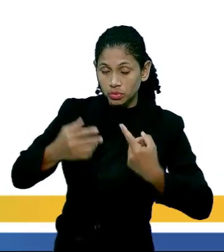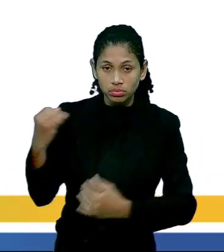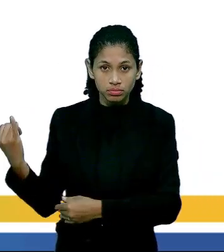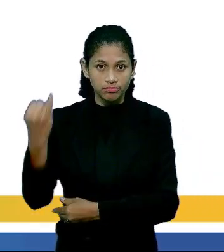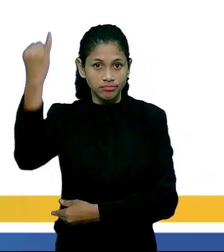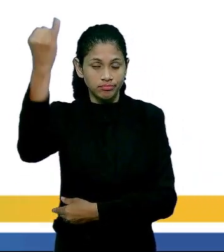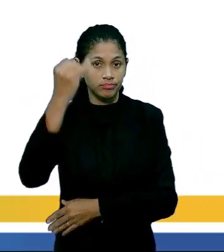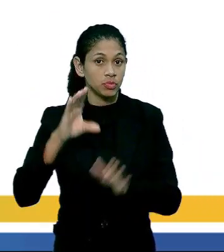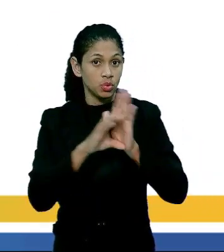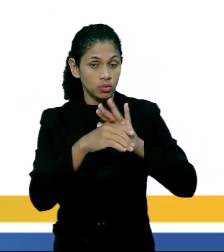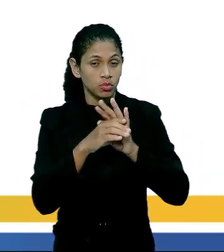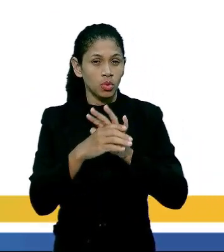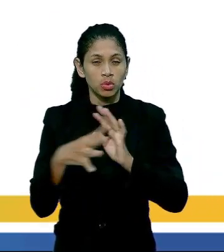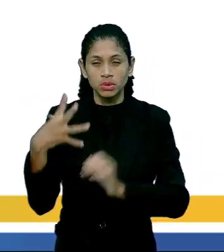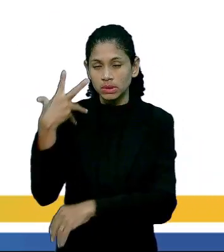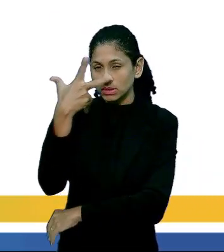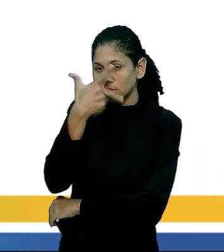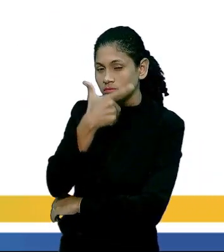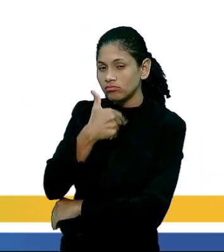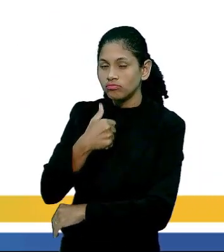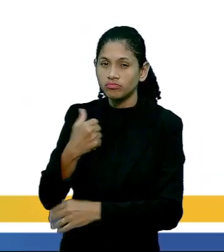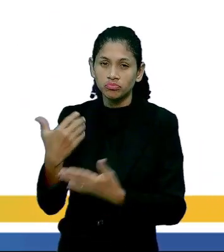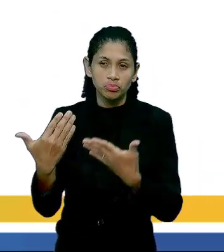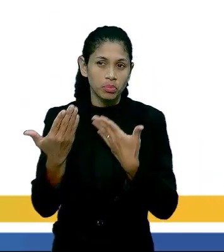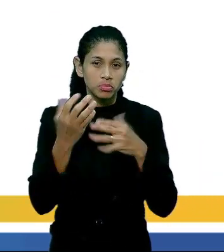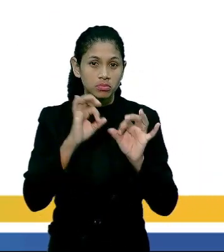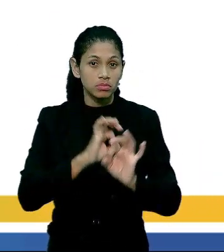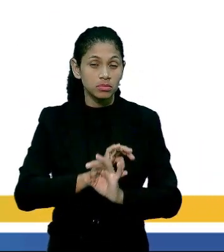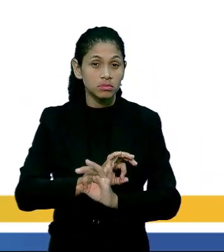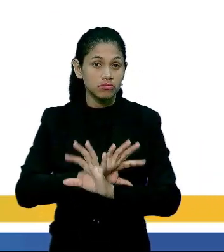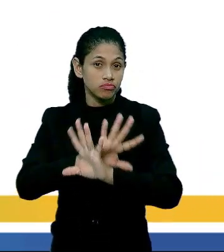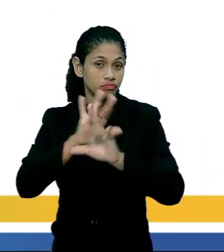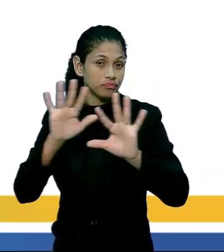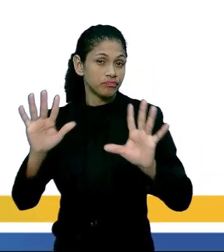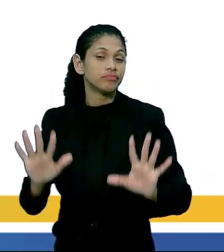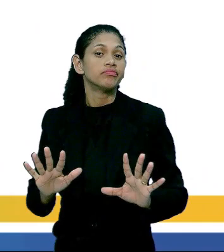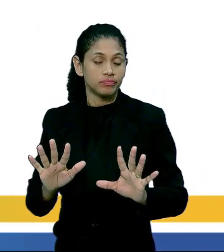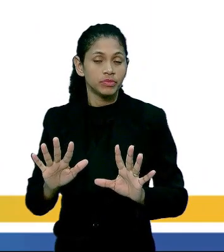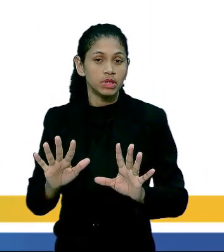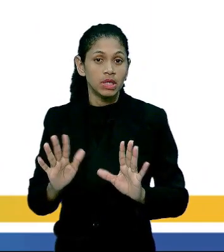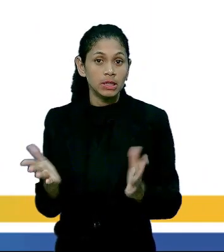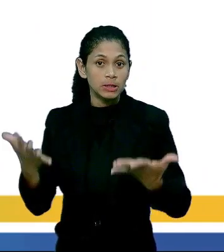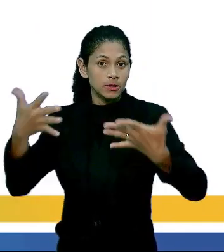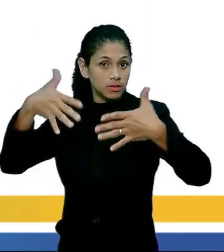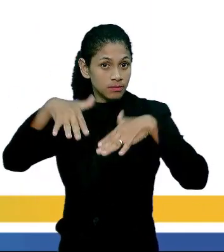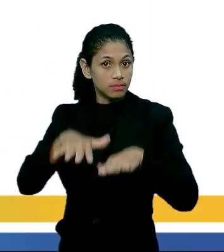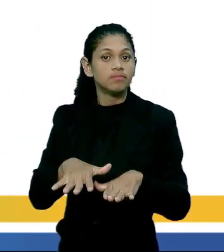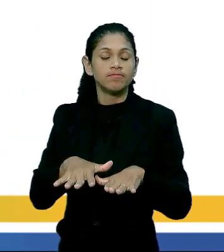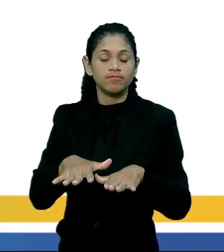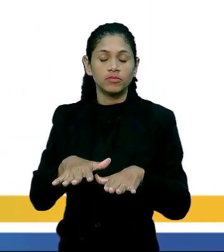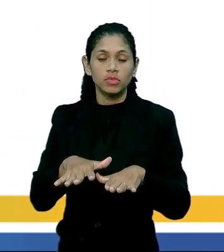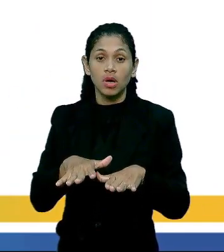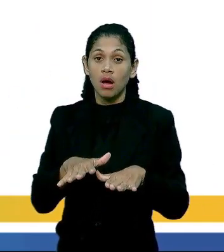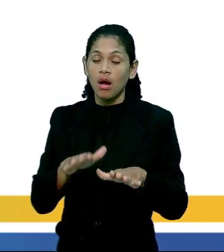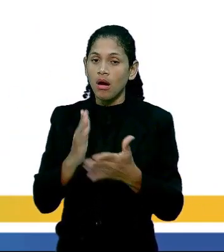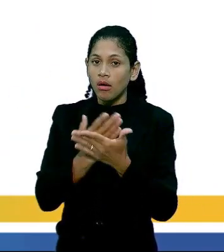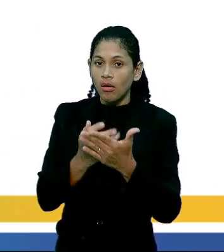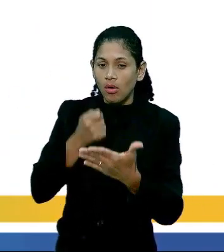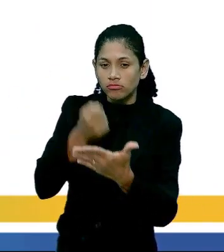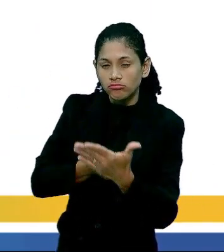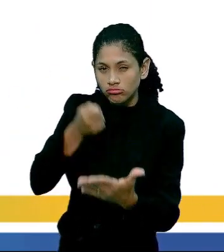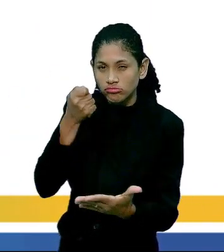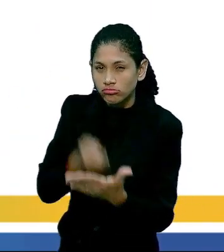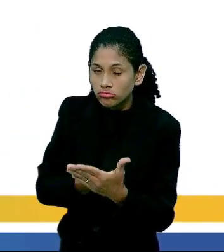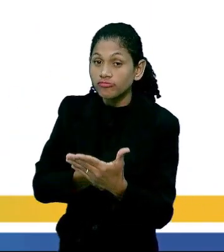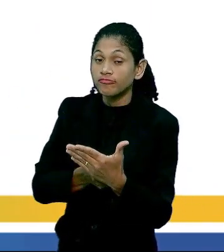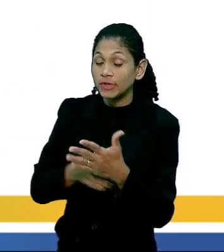importância de um conceito de beleza que seja mais diverso e inclusível, certas imposições parecem que se intensificam